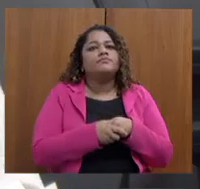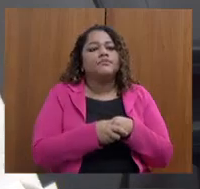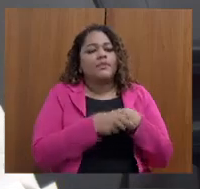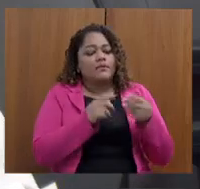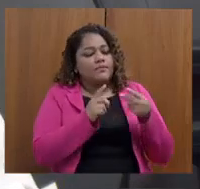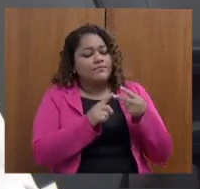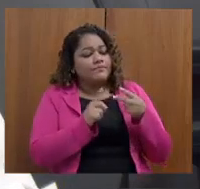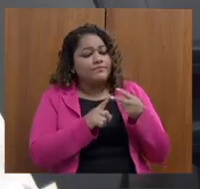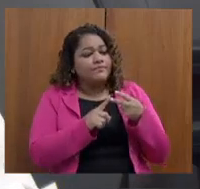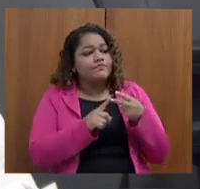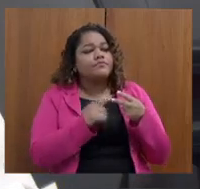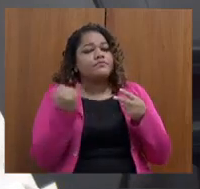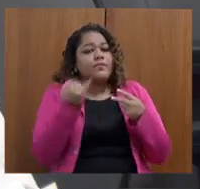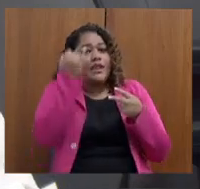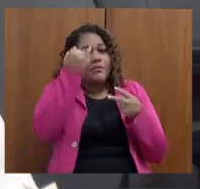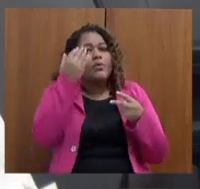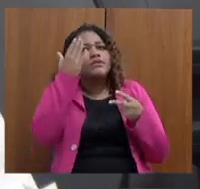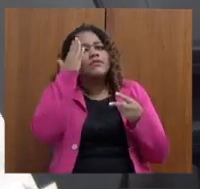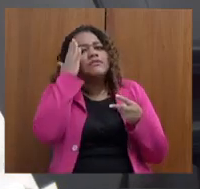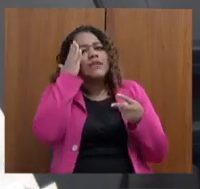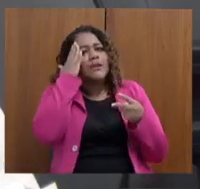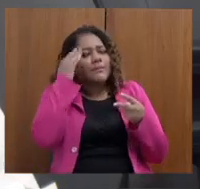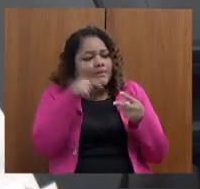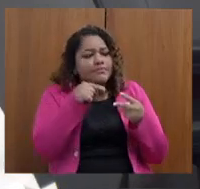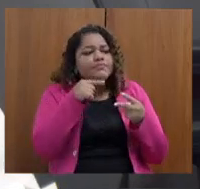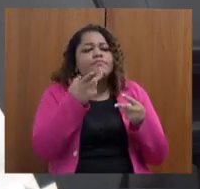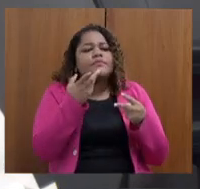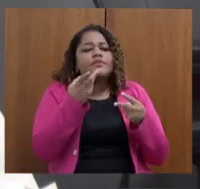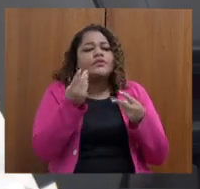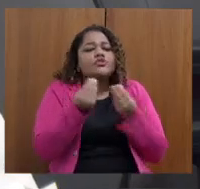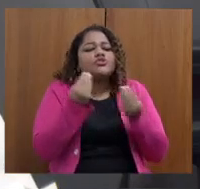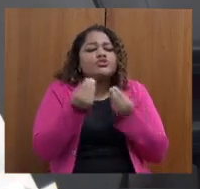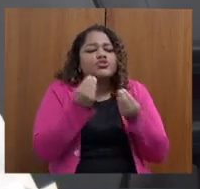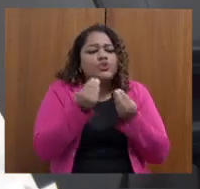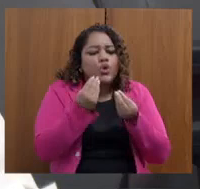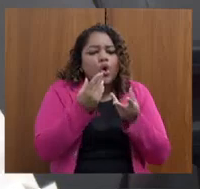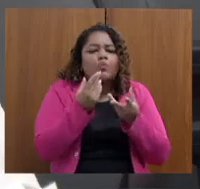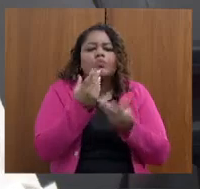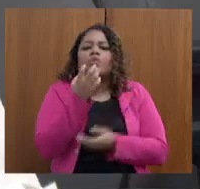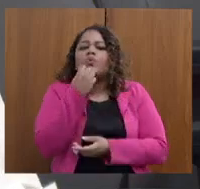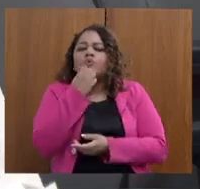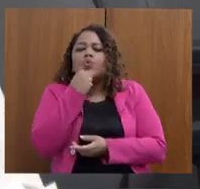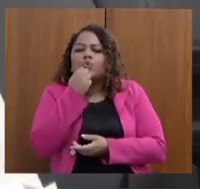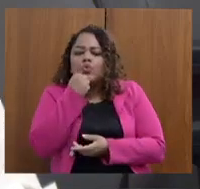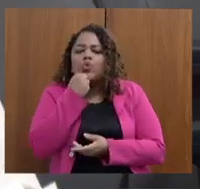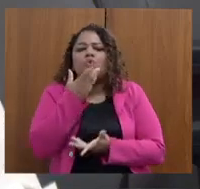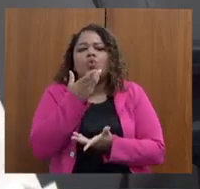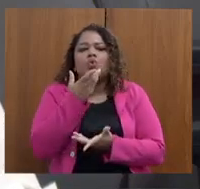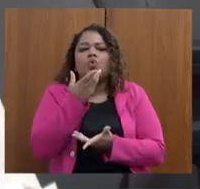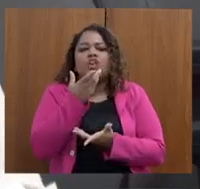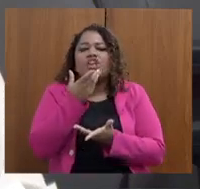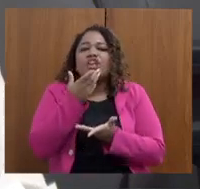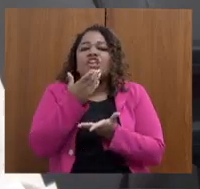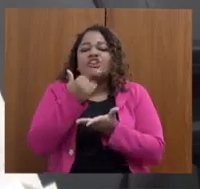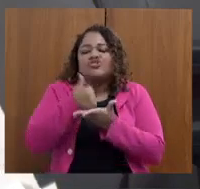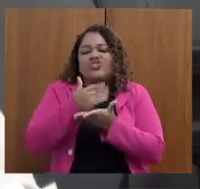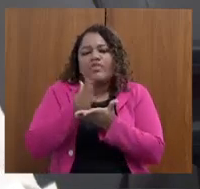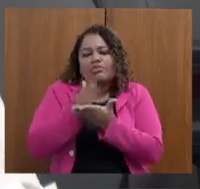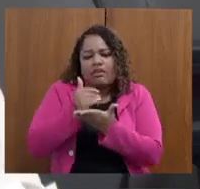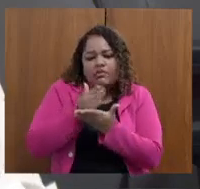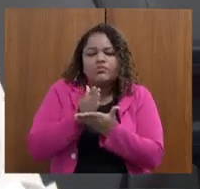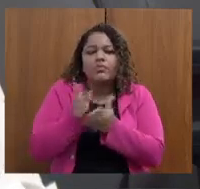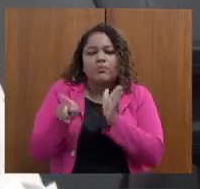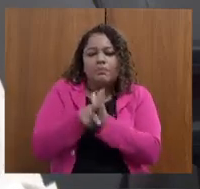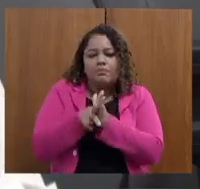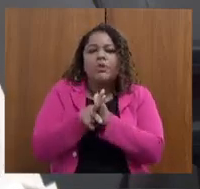então é importante a gente entrar no aspecto da distribuição de lucros e dividendos da Copasa que é muito desproporcional aos valores